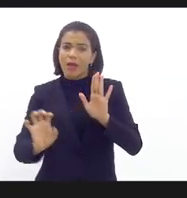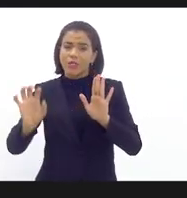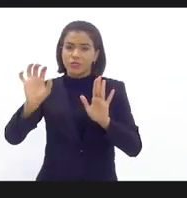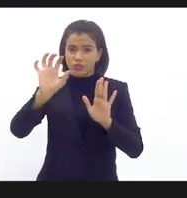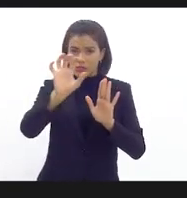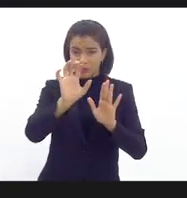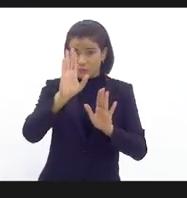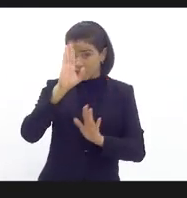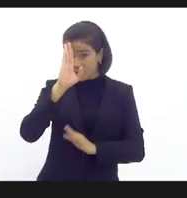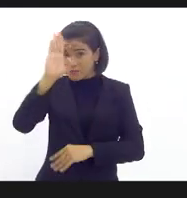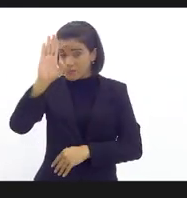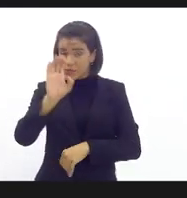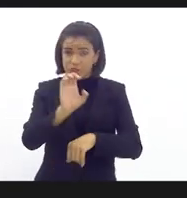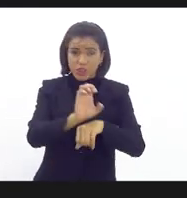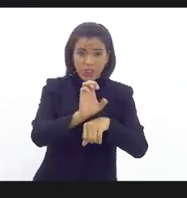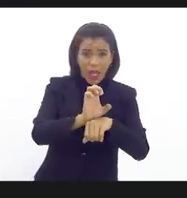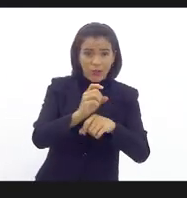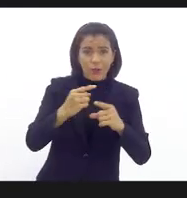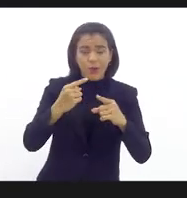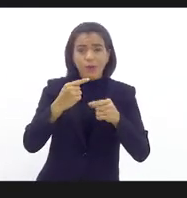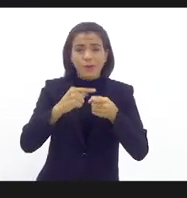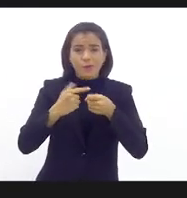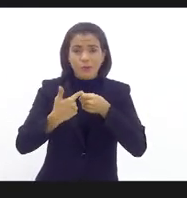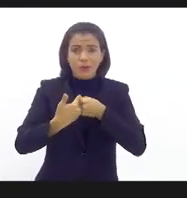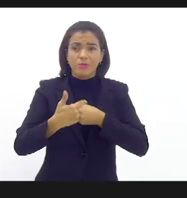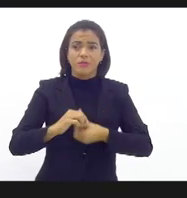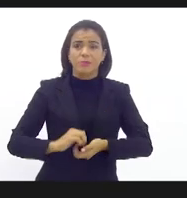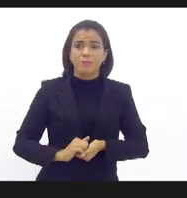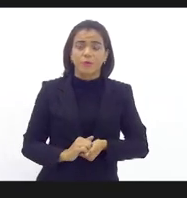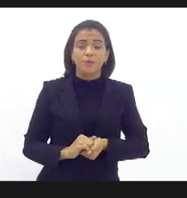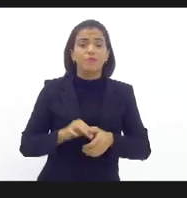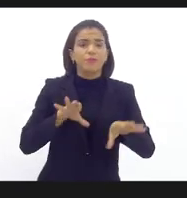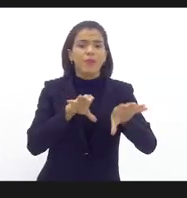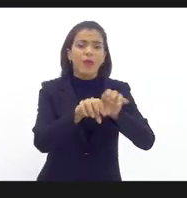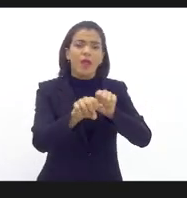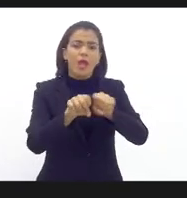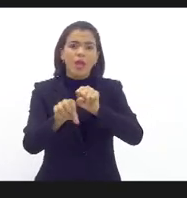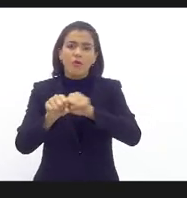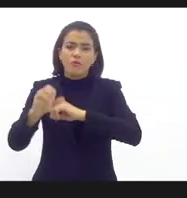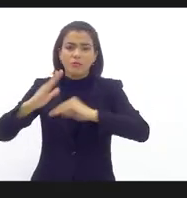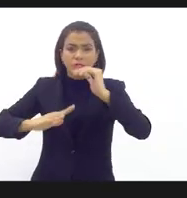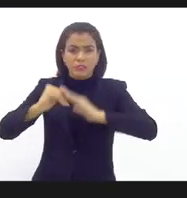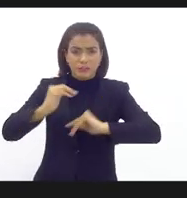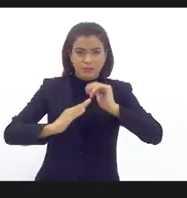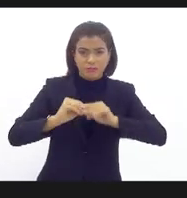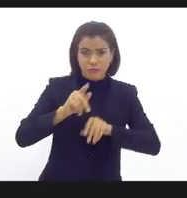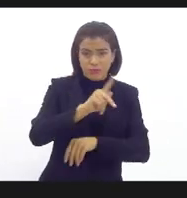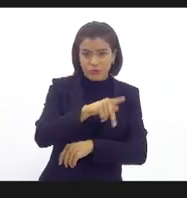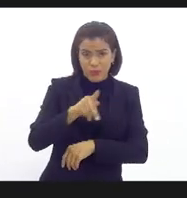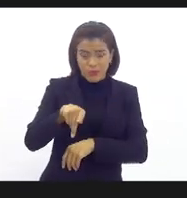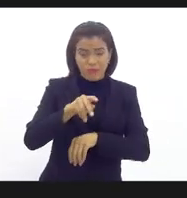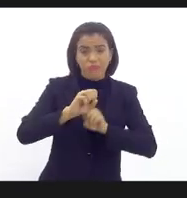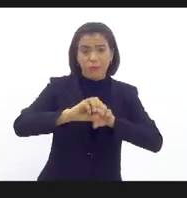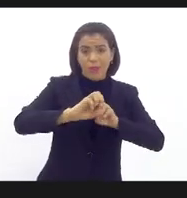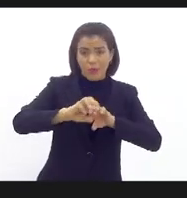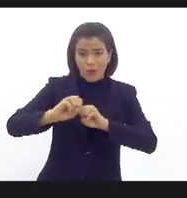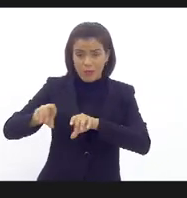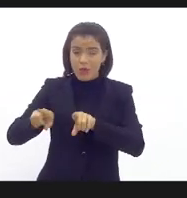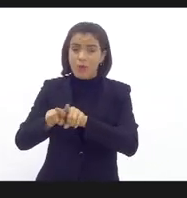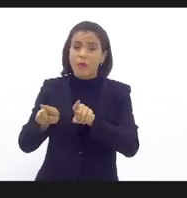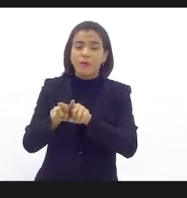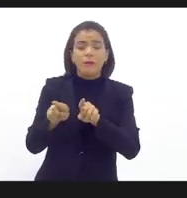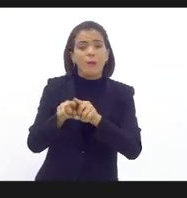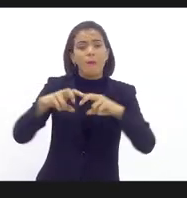principalmente estados e municípios. A formação de profissionais de educação e a escuta